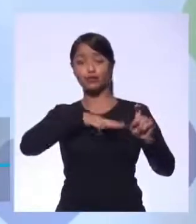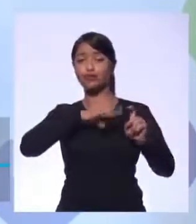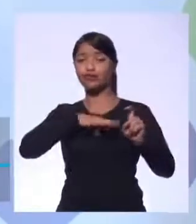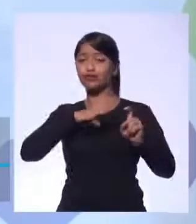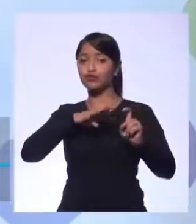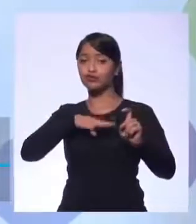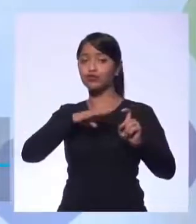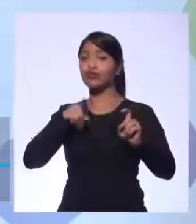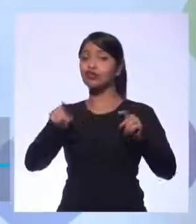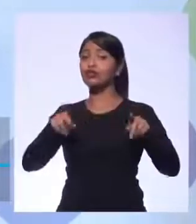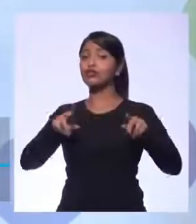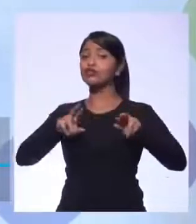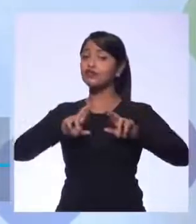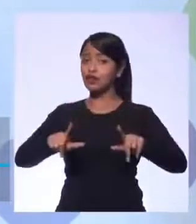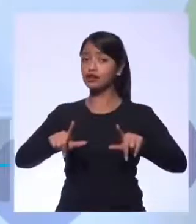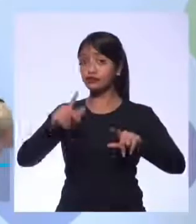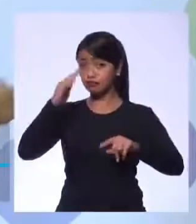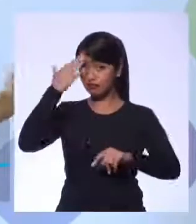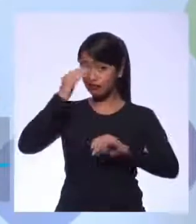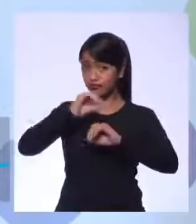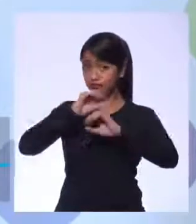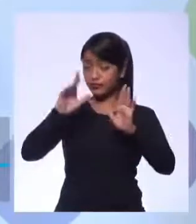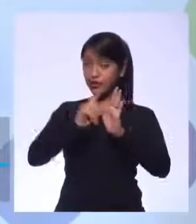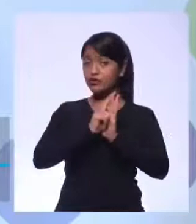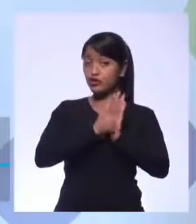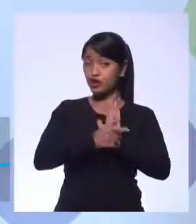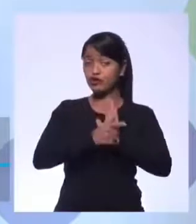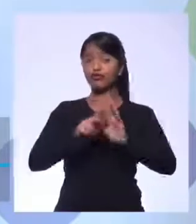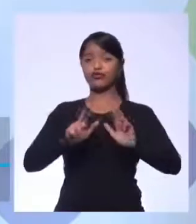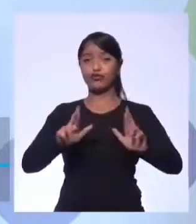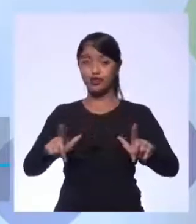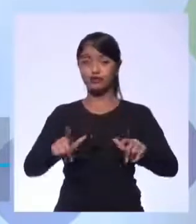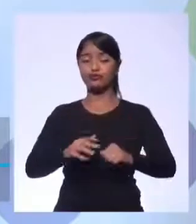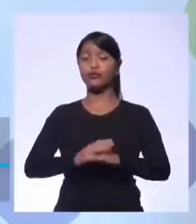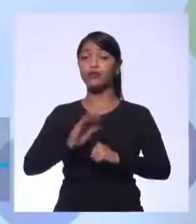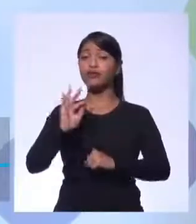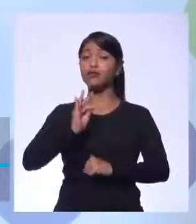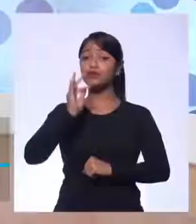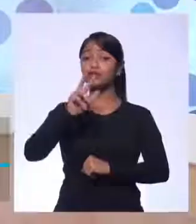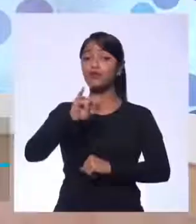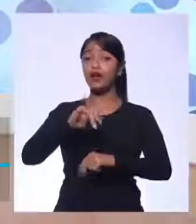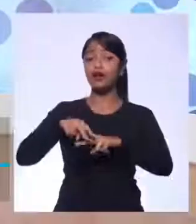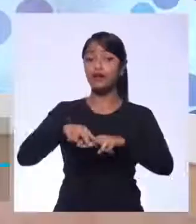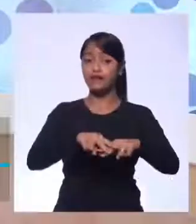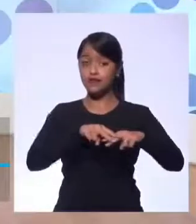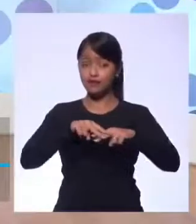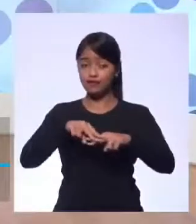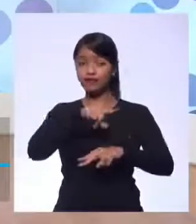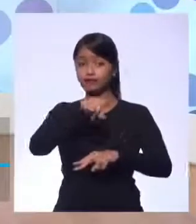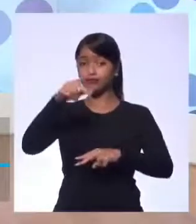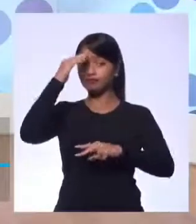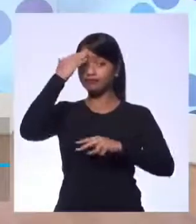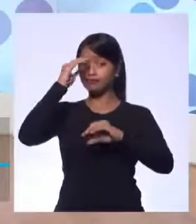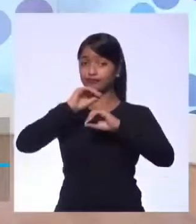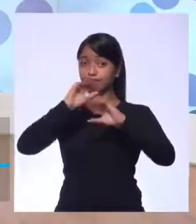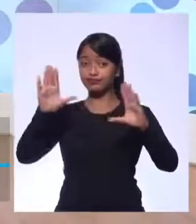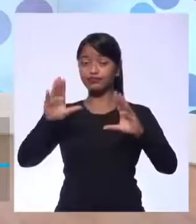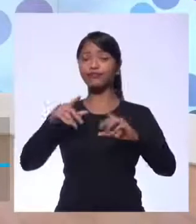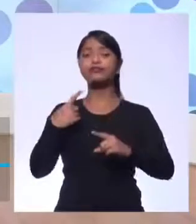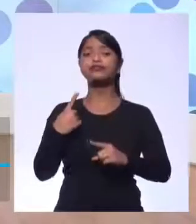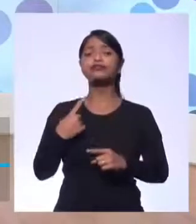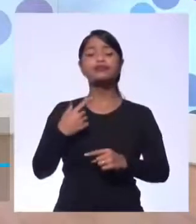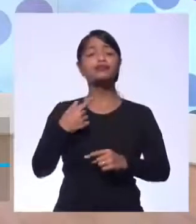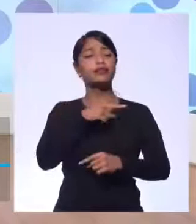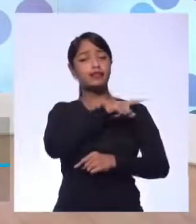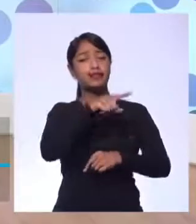sistematizando aí, porque são gêneros textuais diferentes. Quando for ali da nossa revisão, Vamos fazer um mapa. quando for... Porque o oitavo ano,